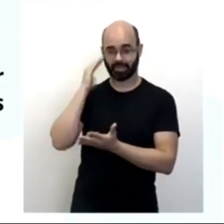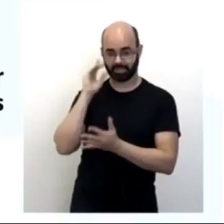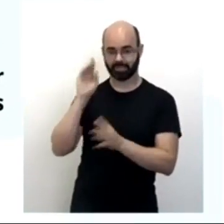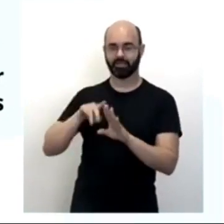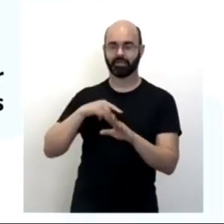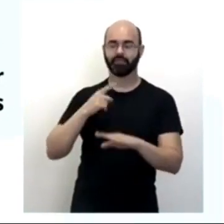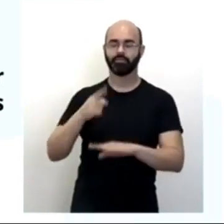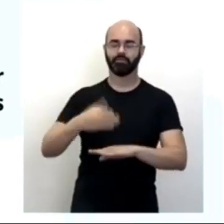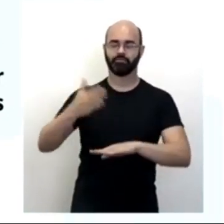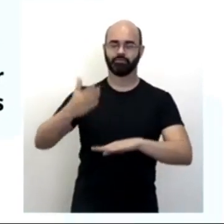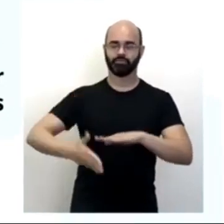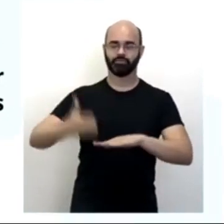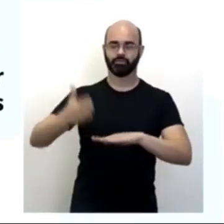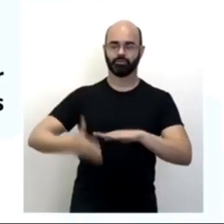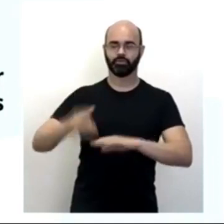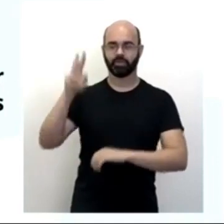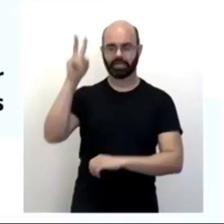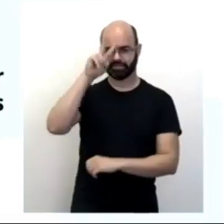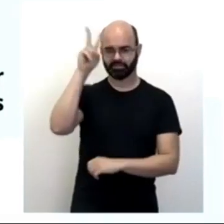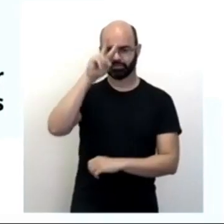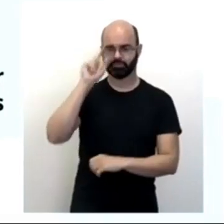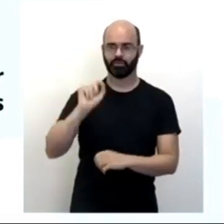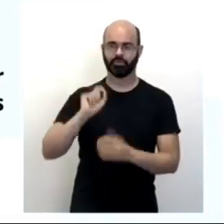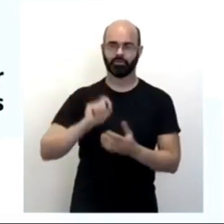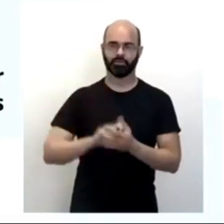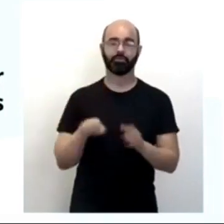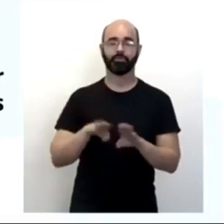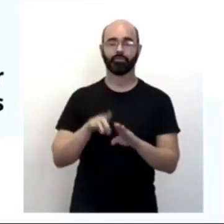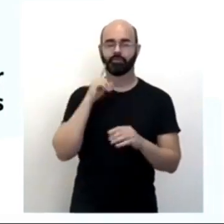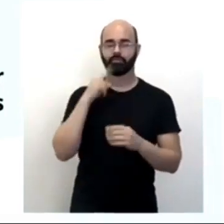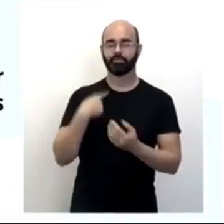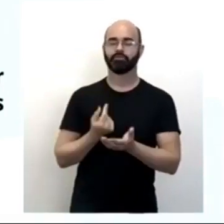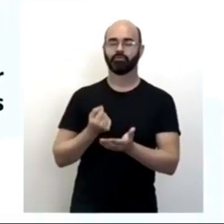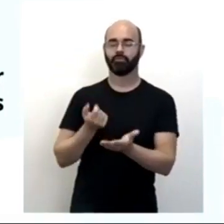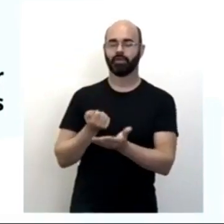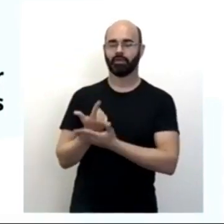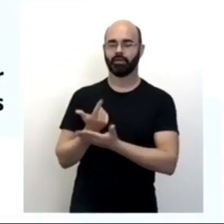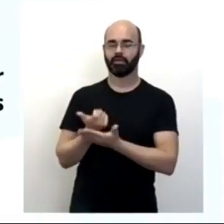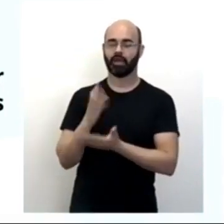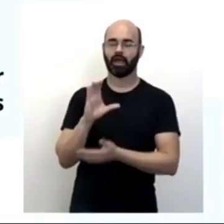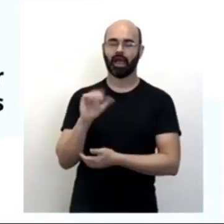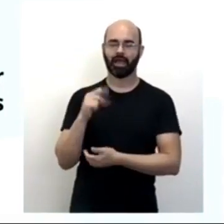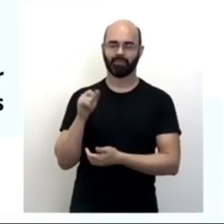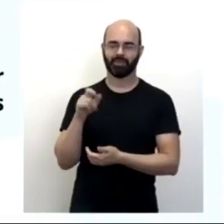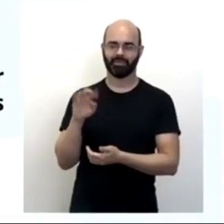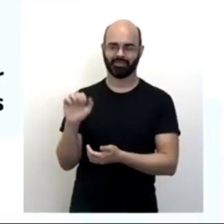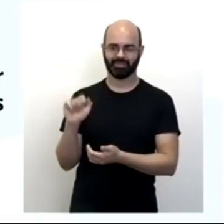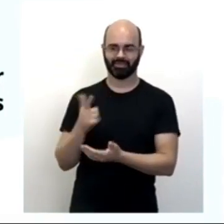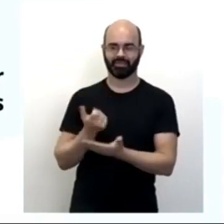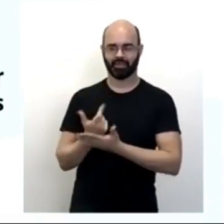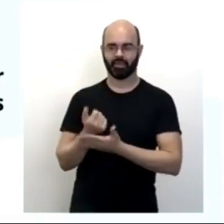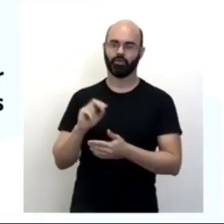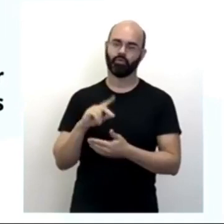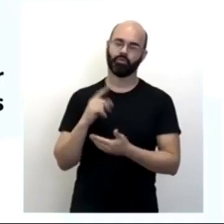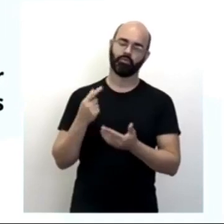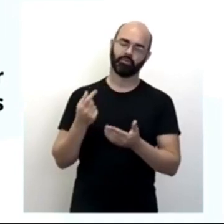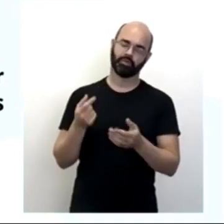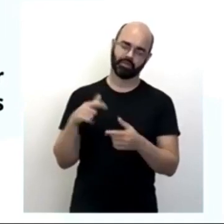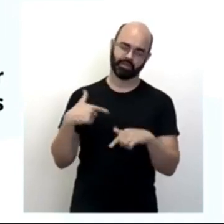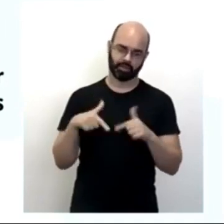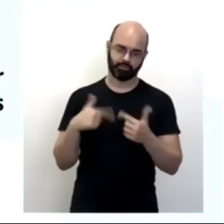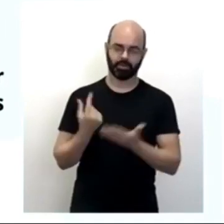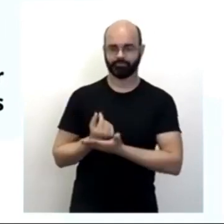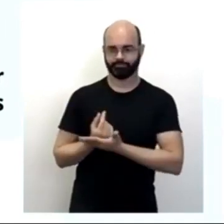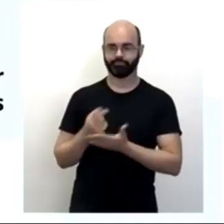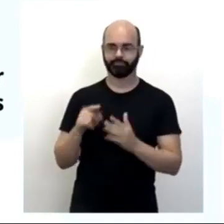contemporânea. Apresentar também a relação entre capital e trabalho no plano político e social. E a habilidade do currículo do Estado de São